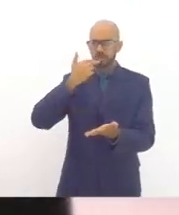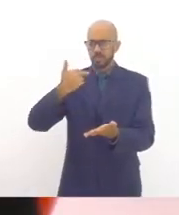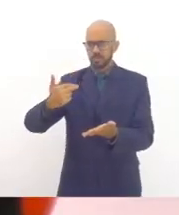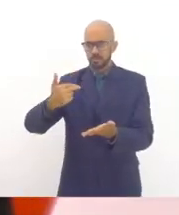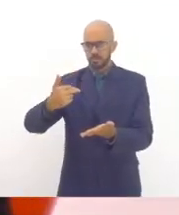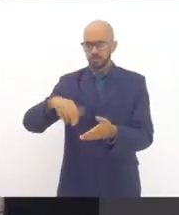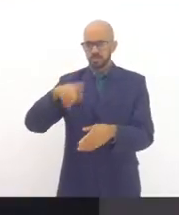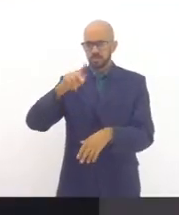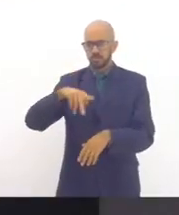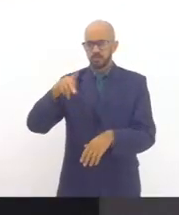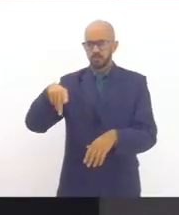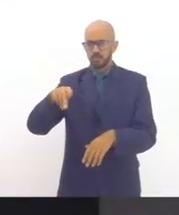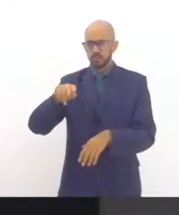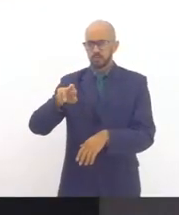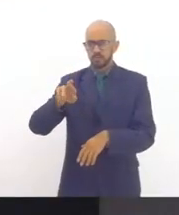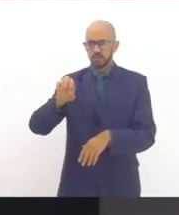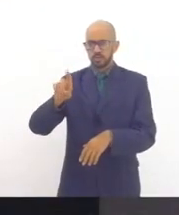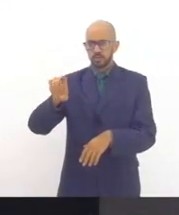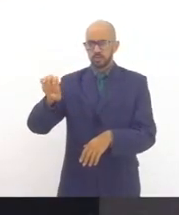públicas.